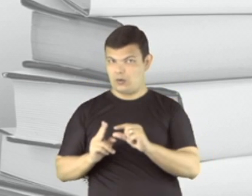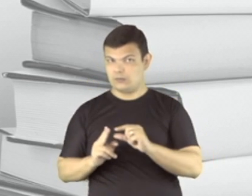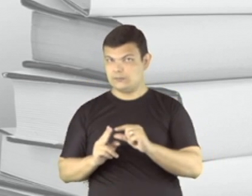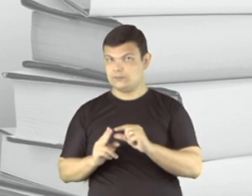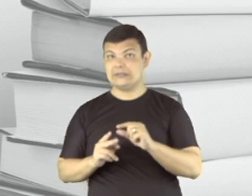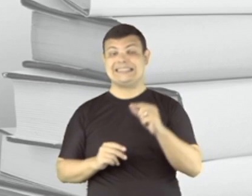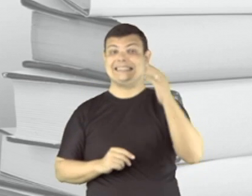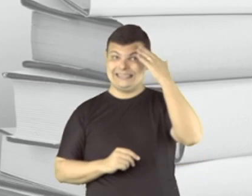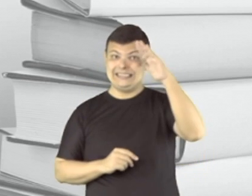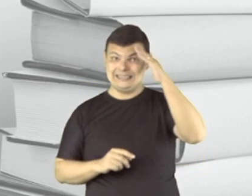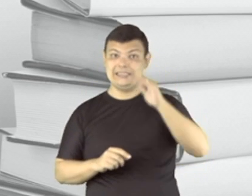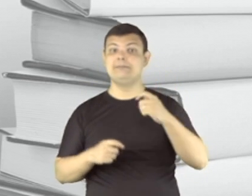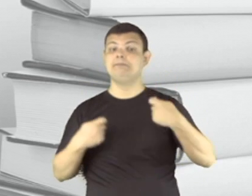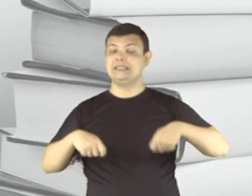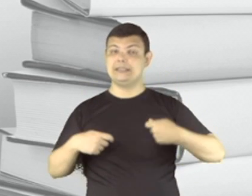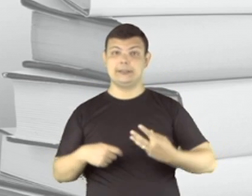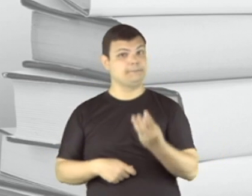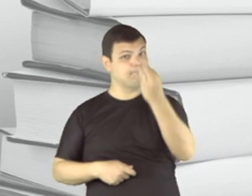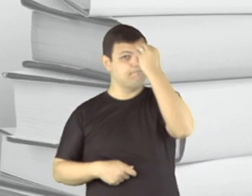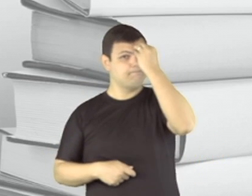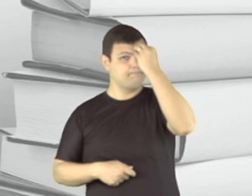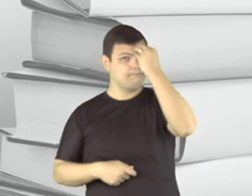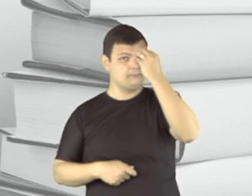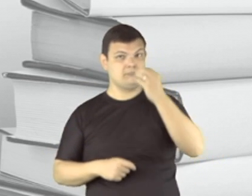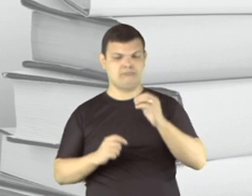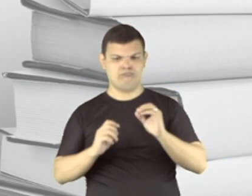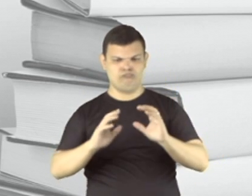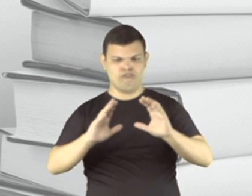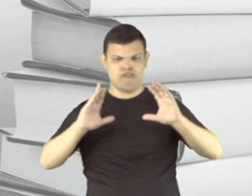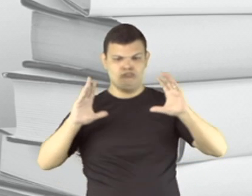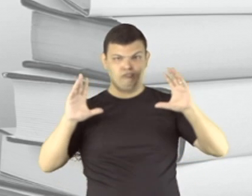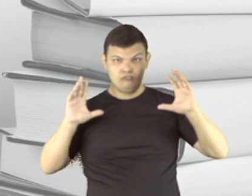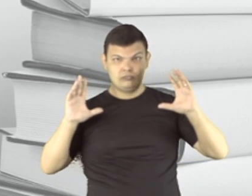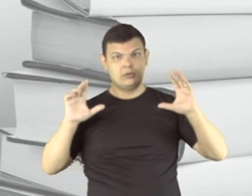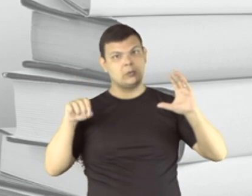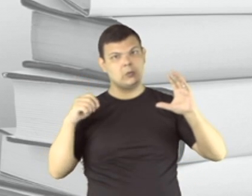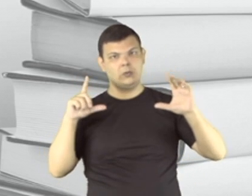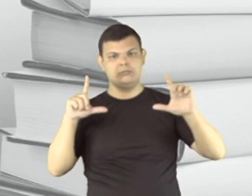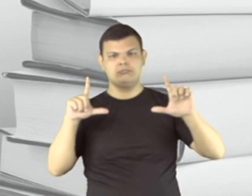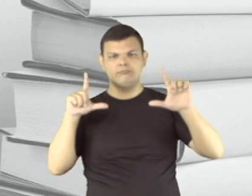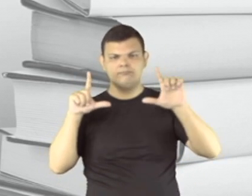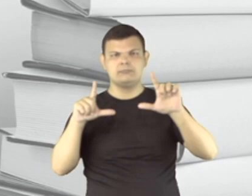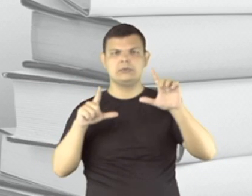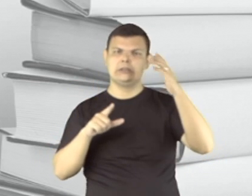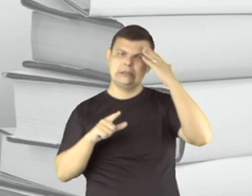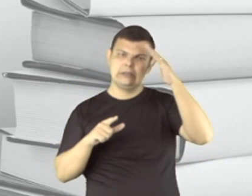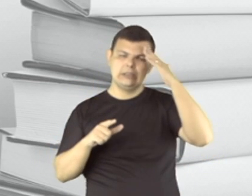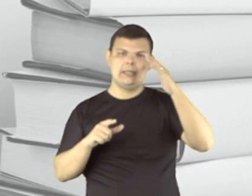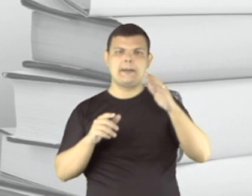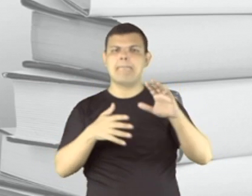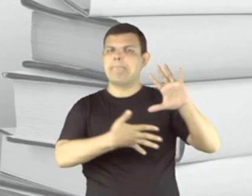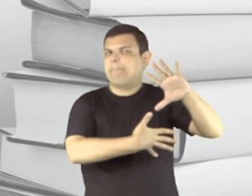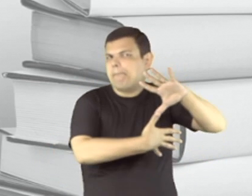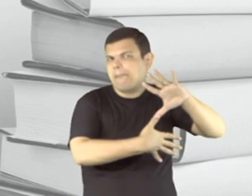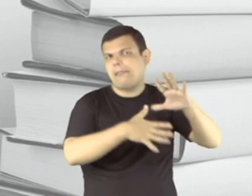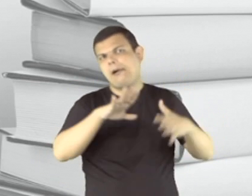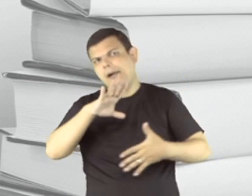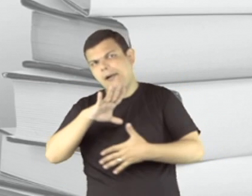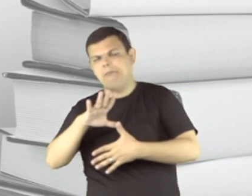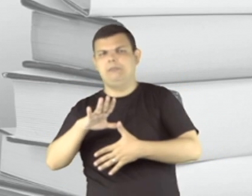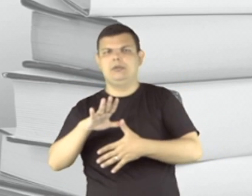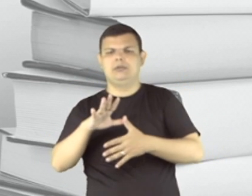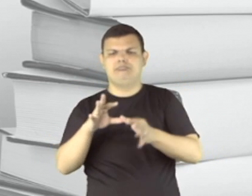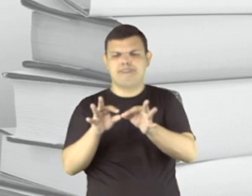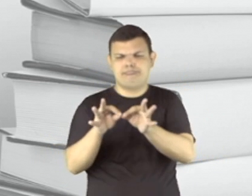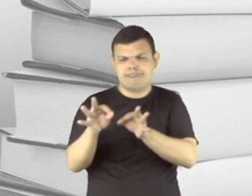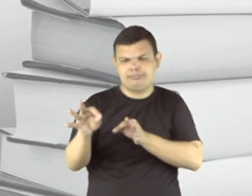importante a gente entender, até para ampliação de desenho, para localização de croquis, mapas, outros são assuntos que